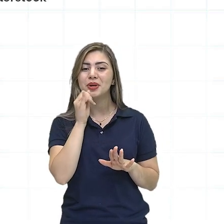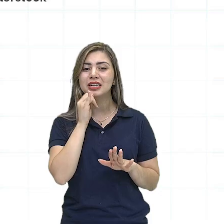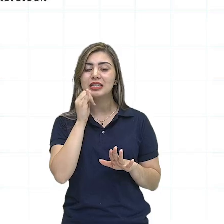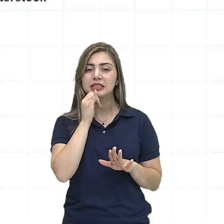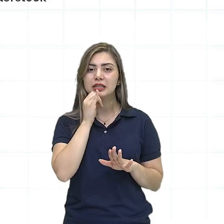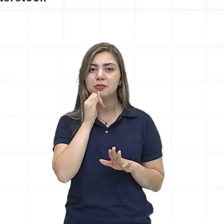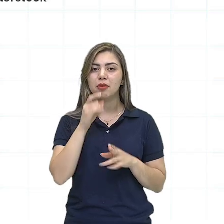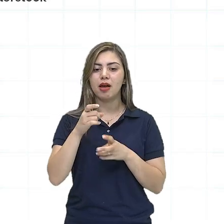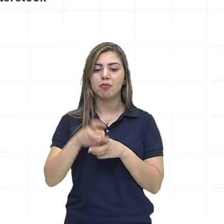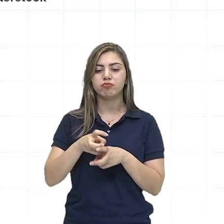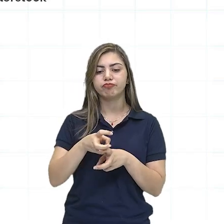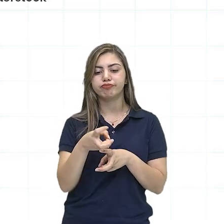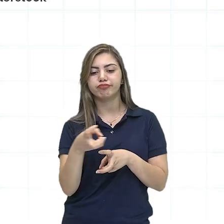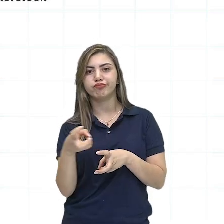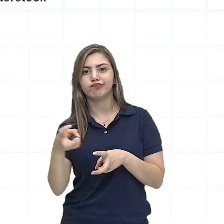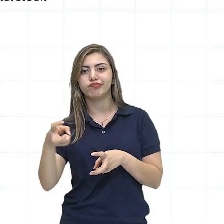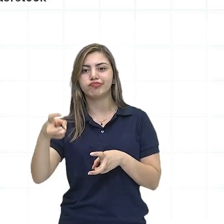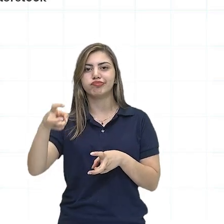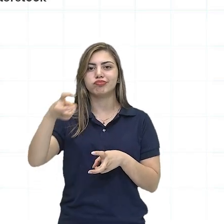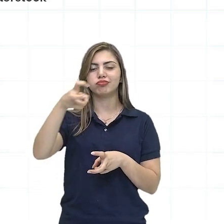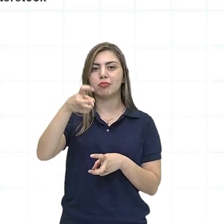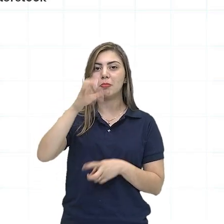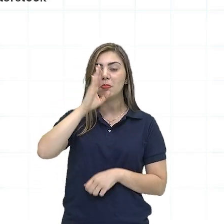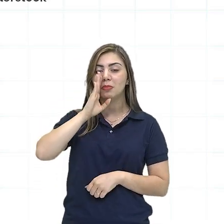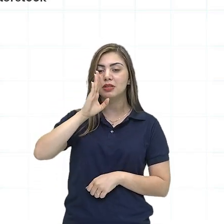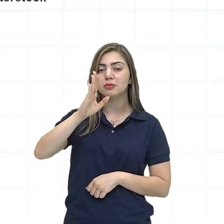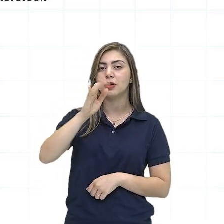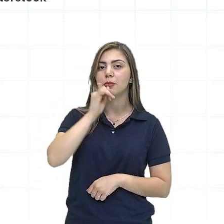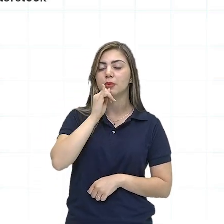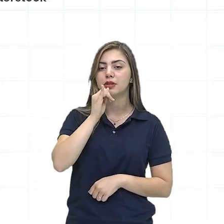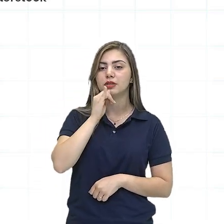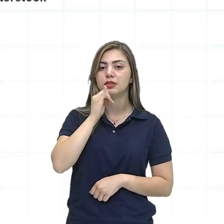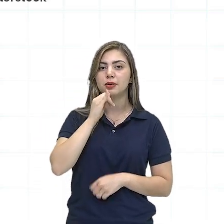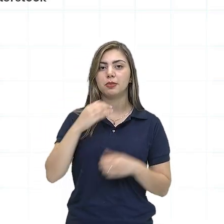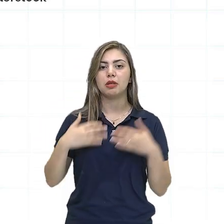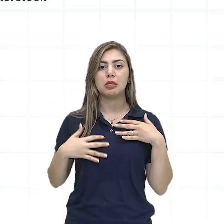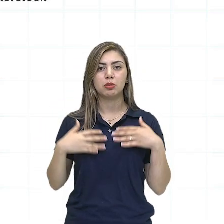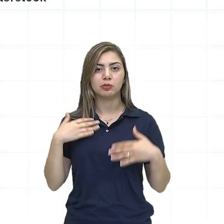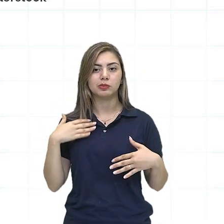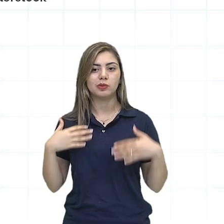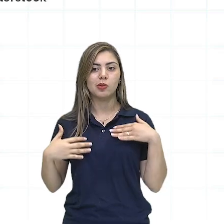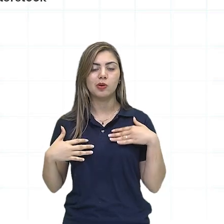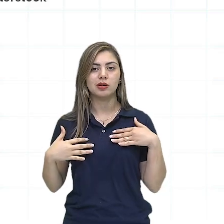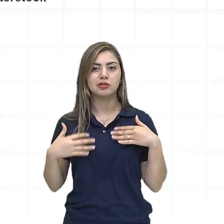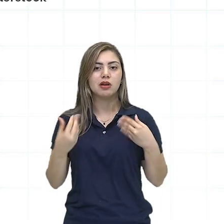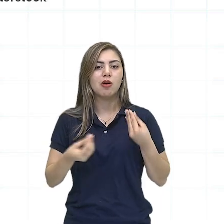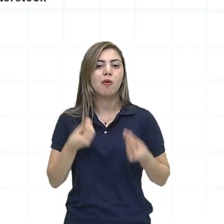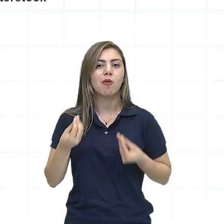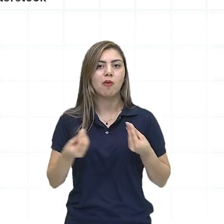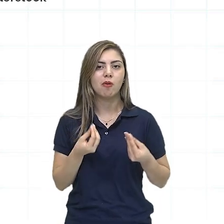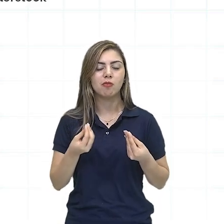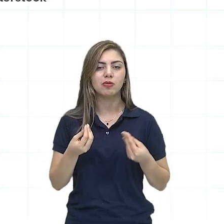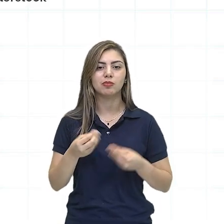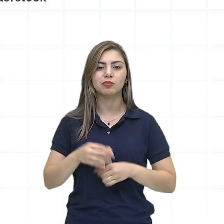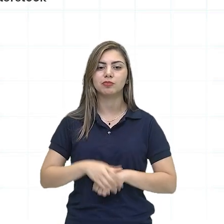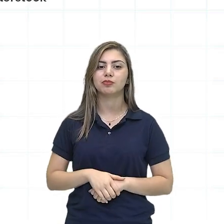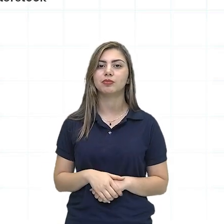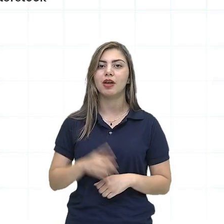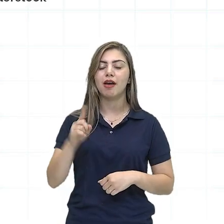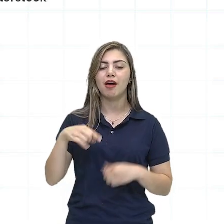acentuamento dessa curvatura aqui na região torácica, eu estou falando então de um